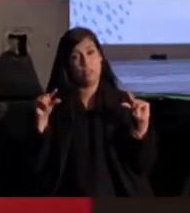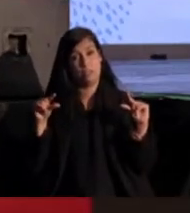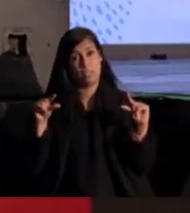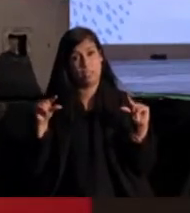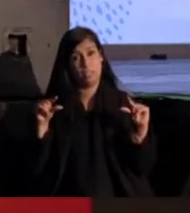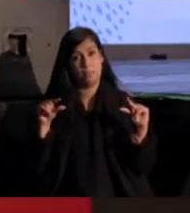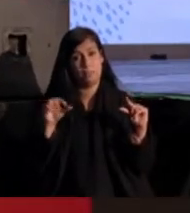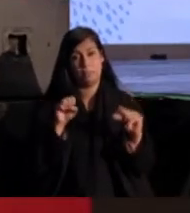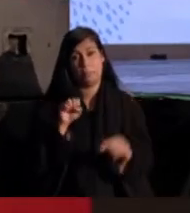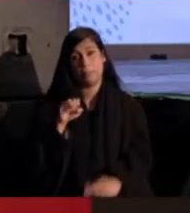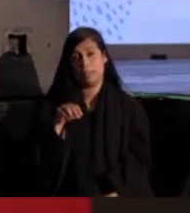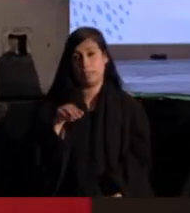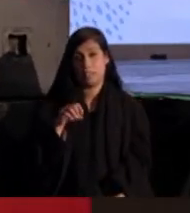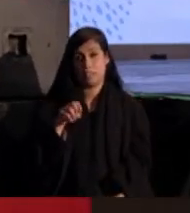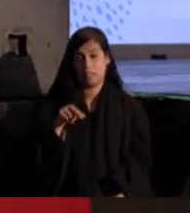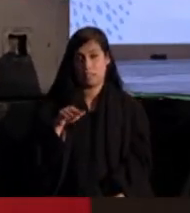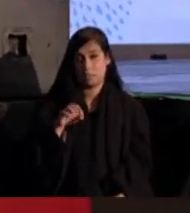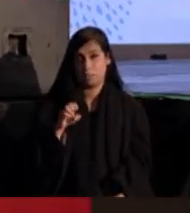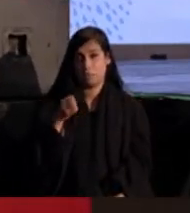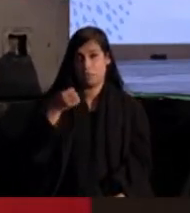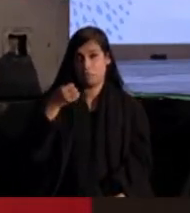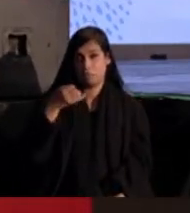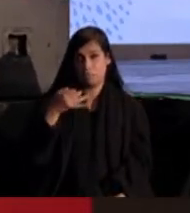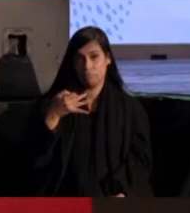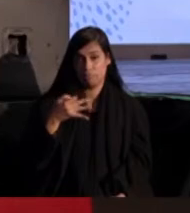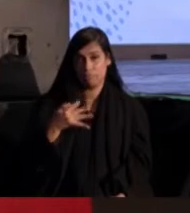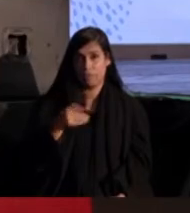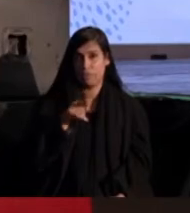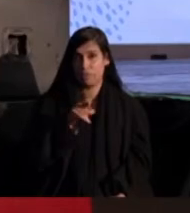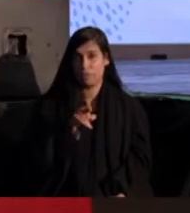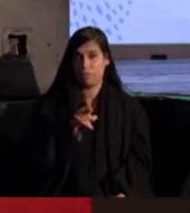A frase da Simone de Beauvoir, que não se nasce mulher, se faz mulher, né?